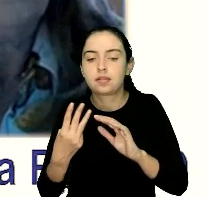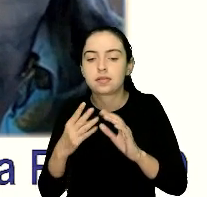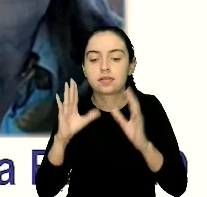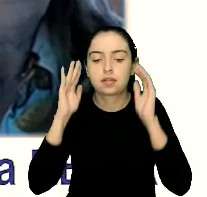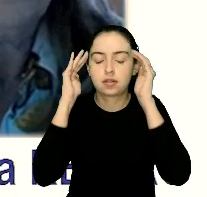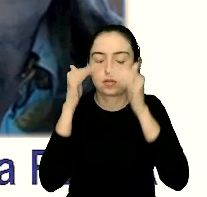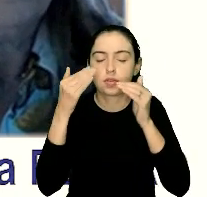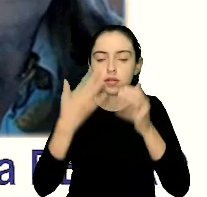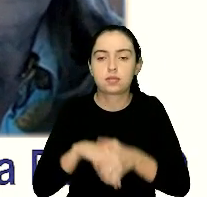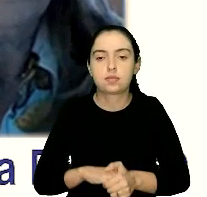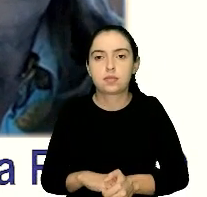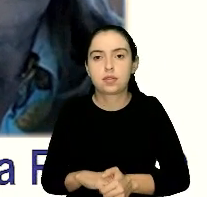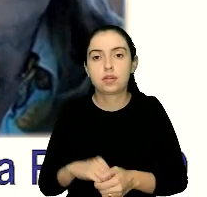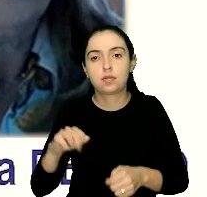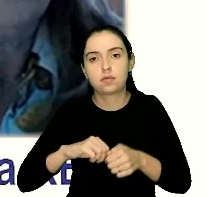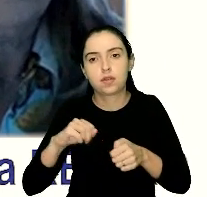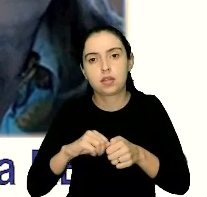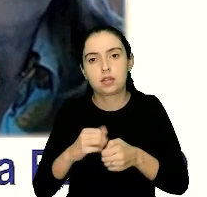relação à saúde.